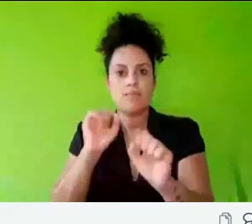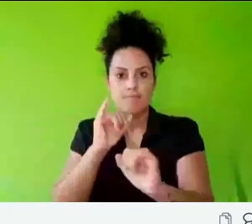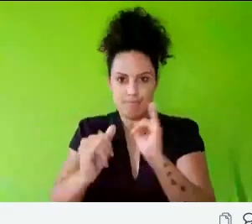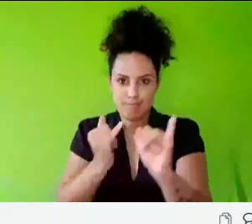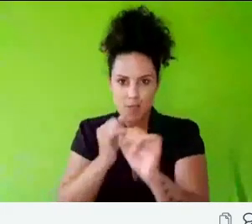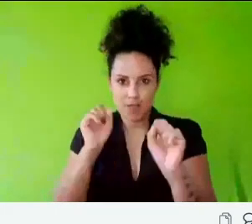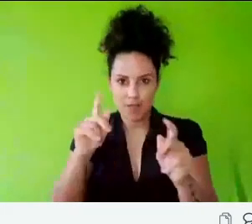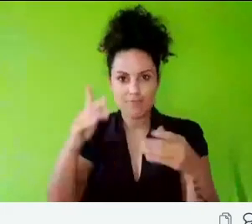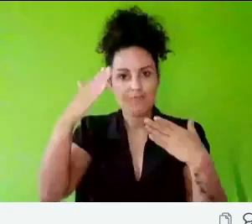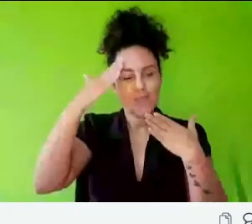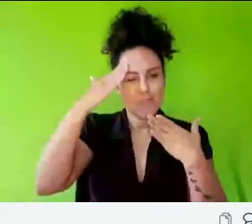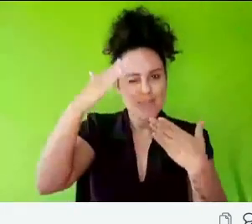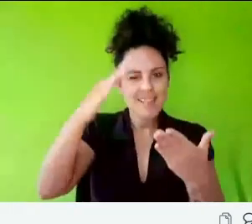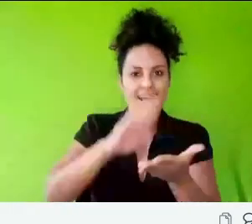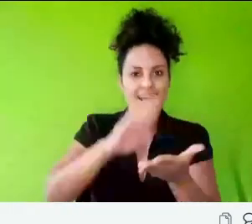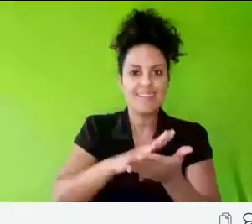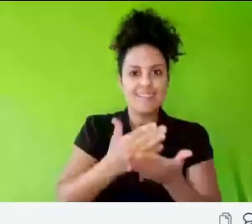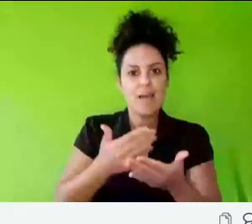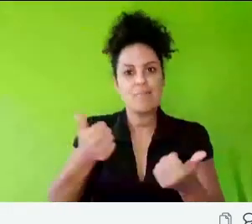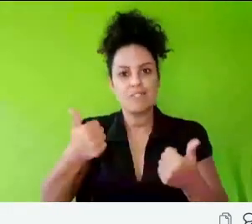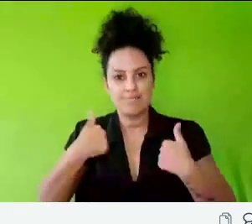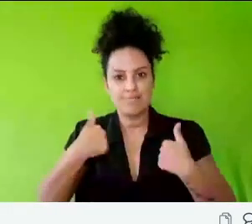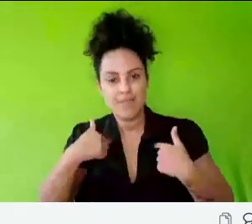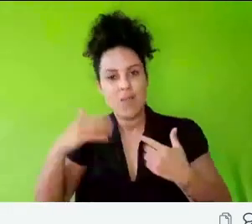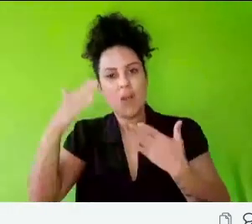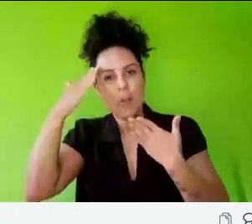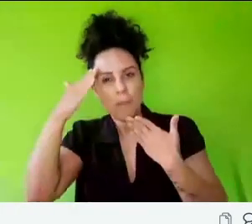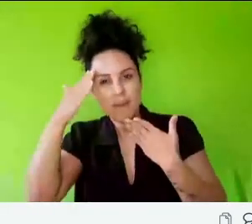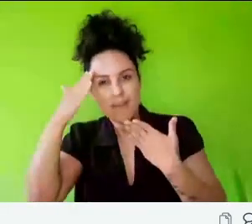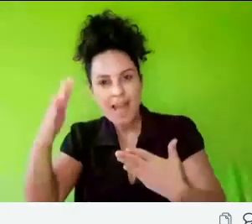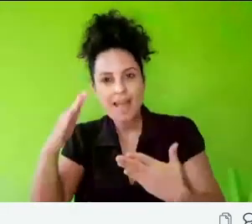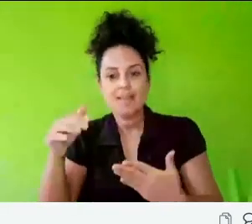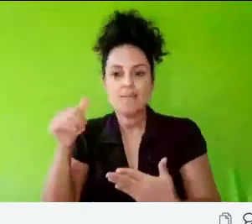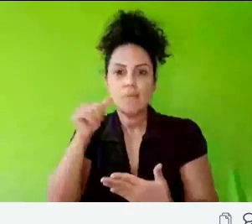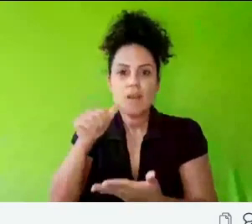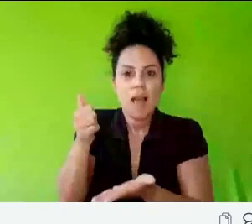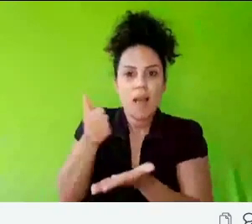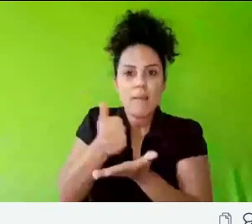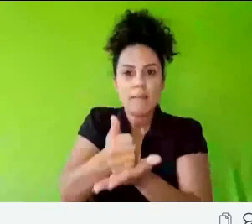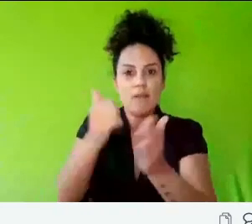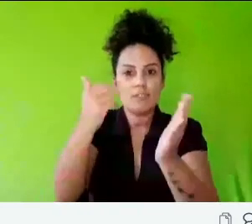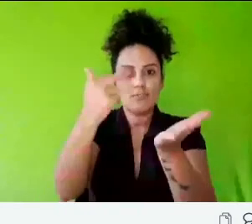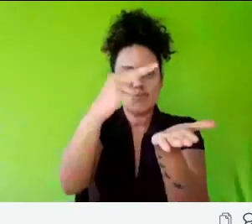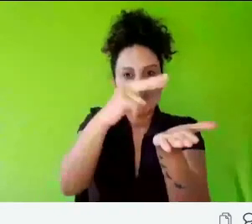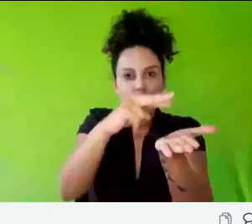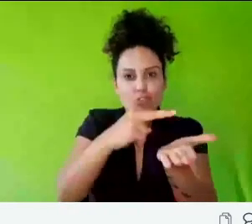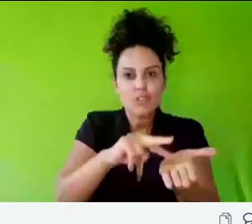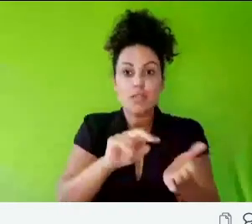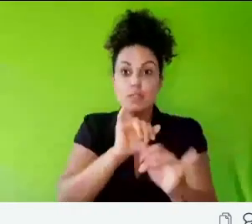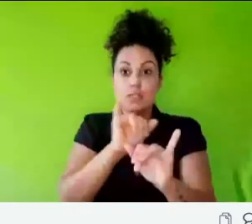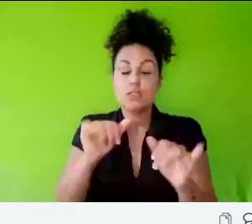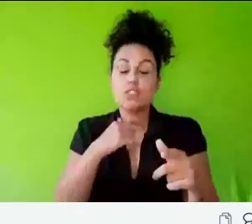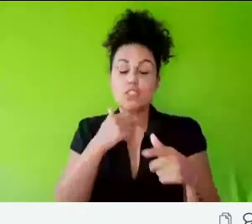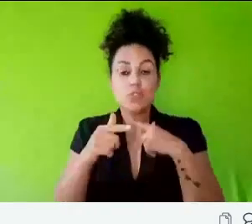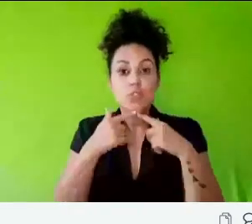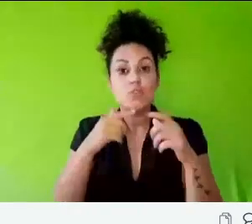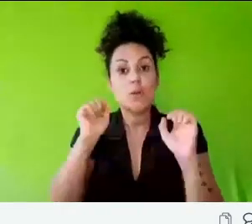apoio. Cláudia. Obrigado, Kess, pelo apoio aí no chat. E pessoal, qualquer dúvida, estamos à disposição por e-mail,